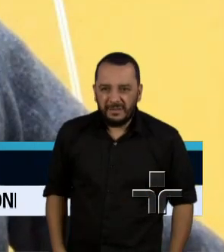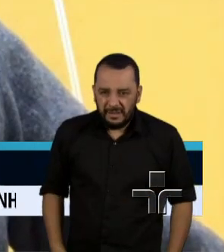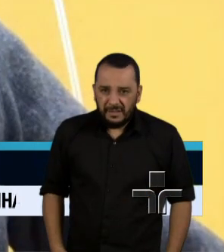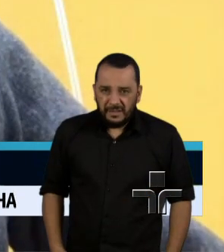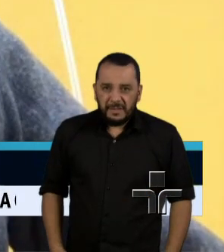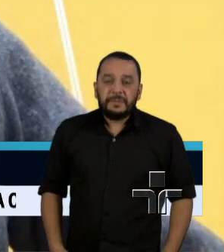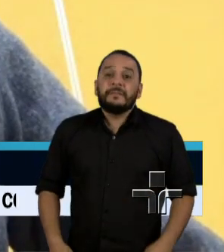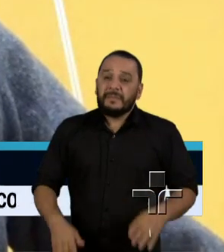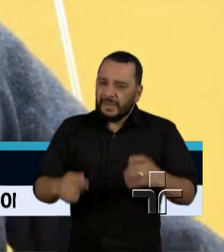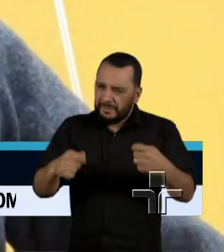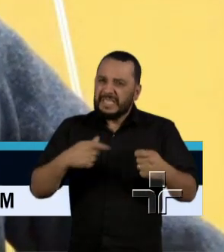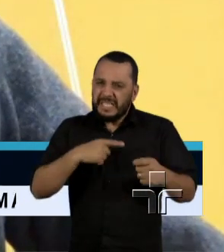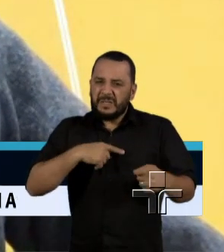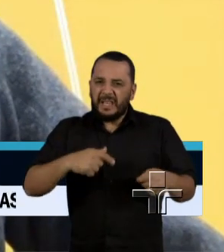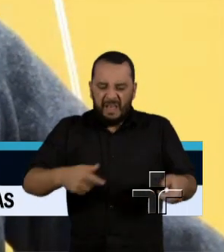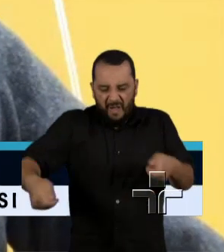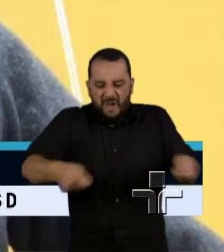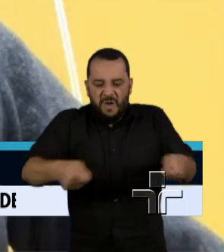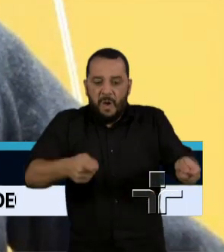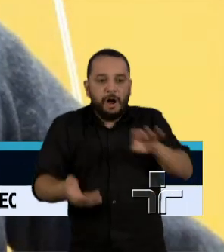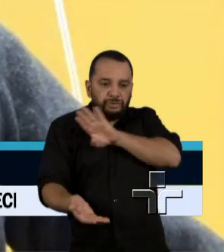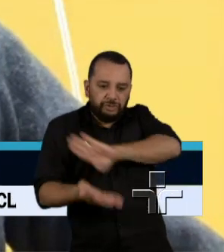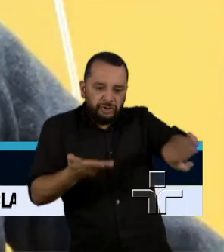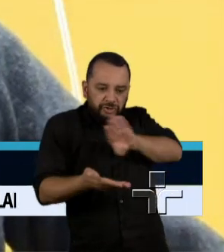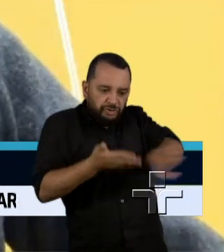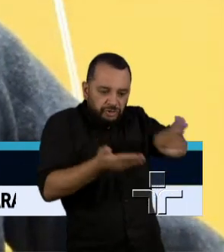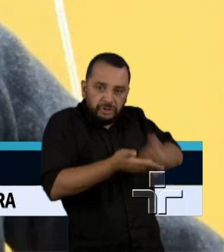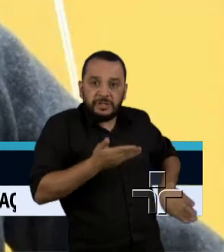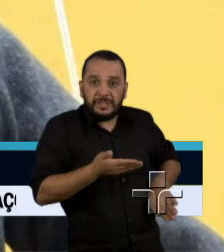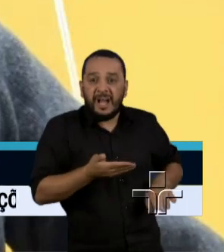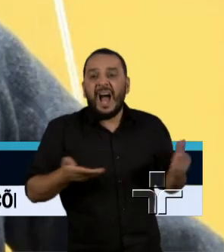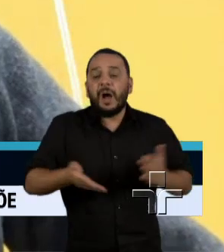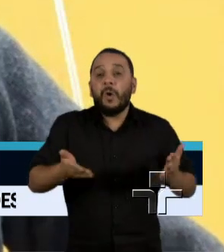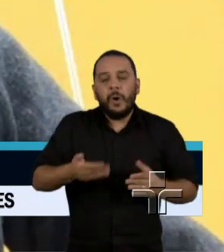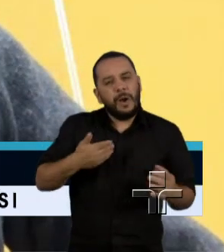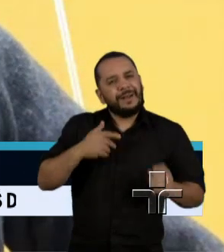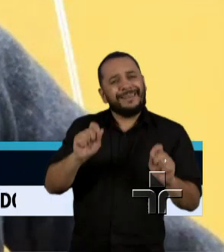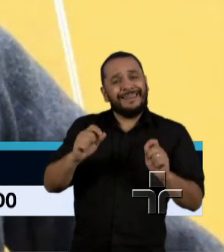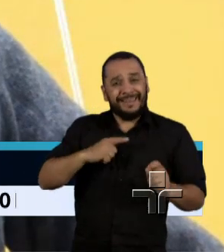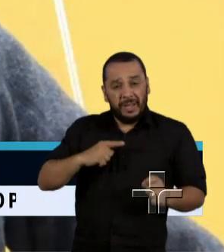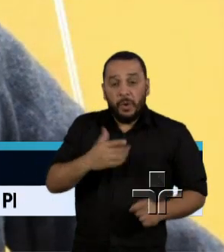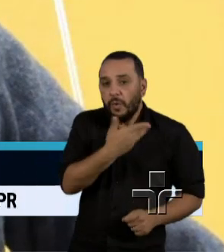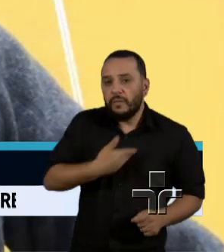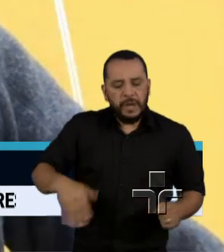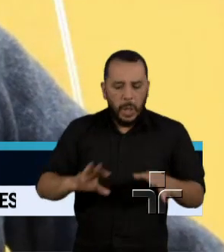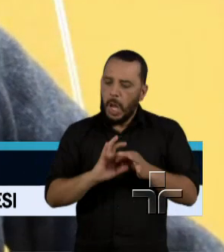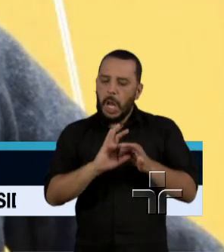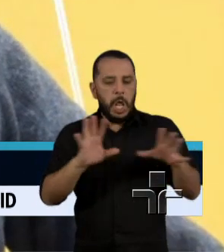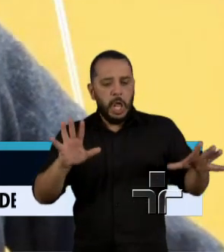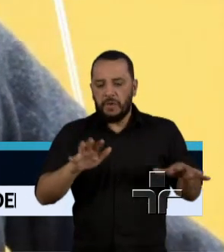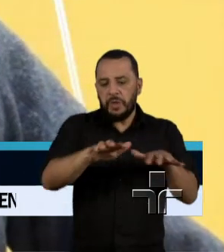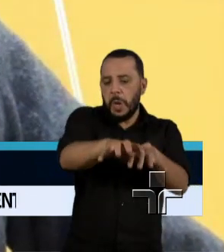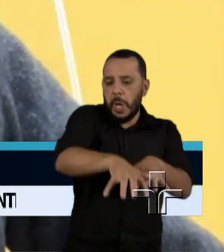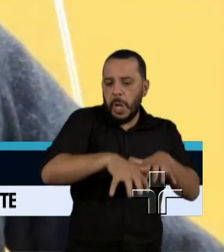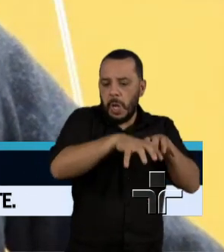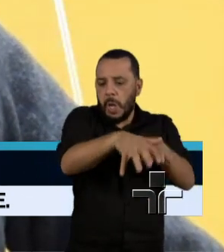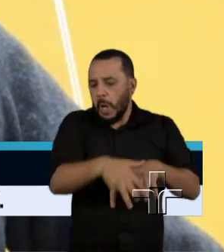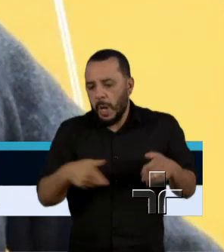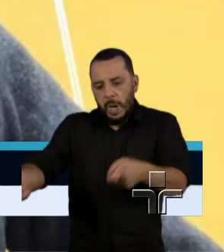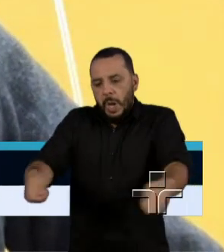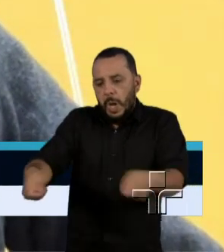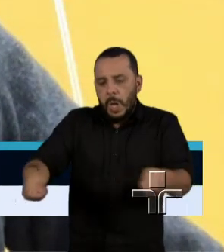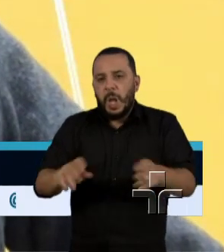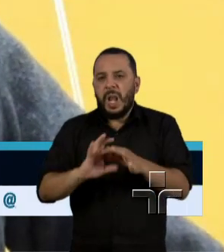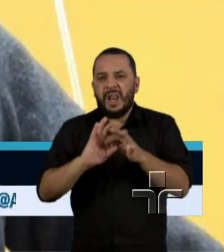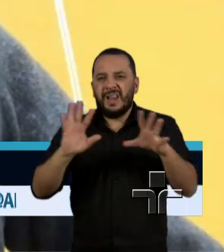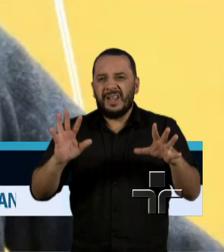os mineradores, etc., o que nós estamos vendo são sinais do governo de querer abrir esses territórios para mineração, que, aliás, não está sendo demandada por nenhum